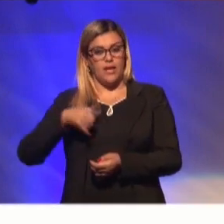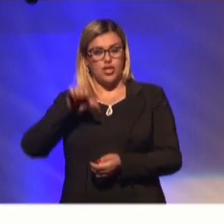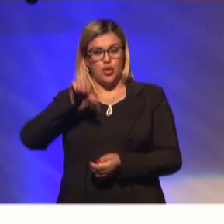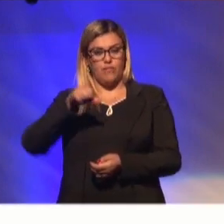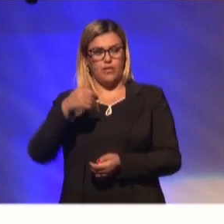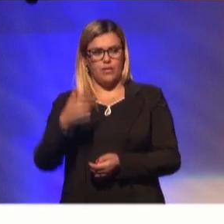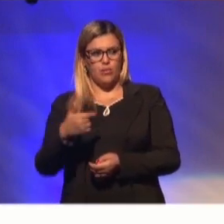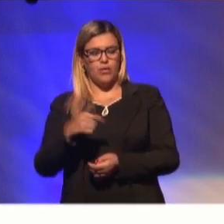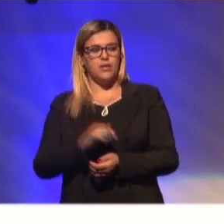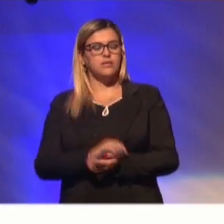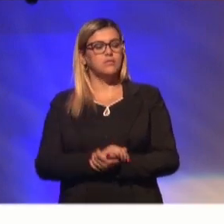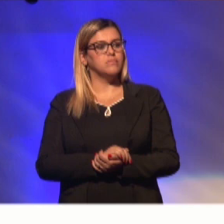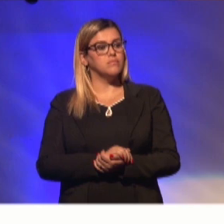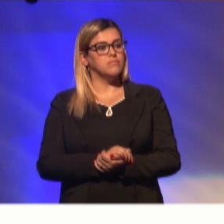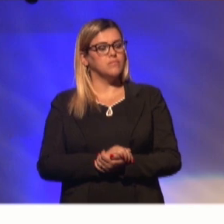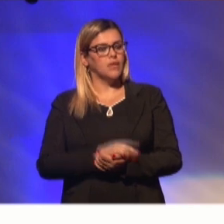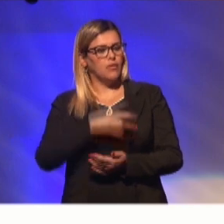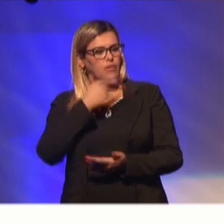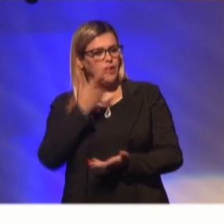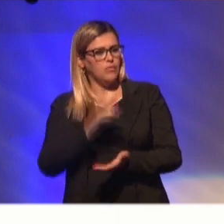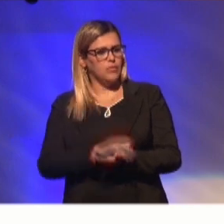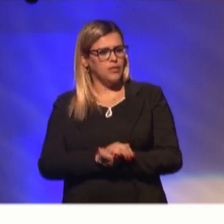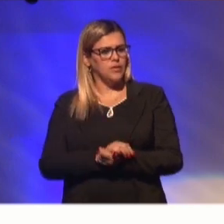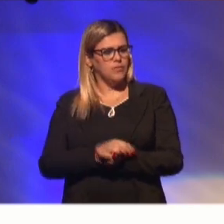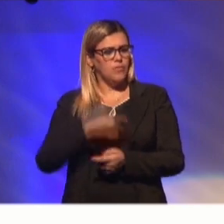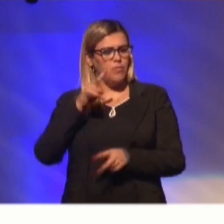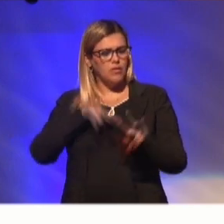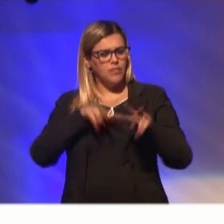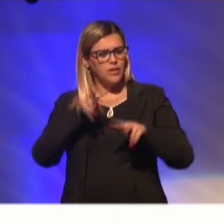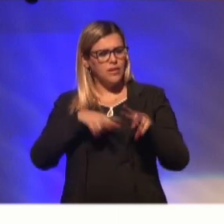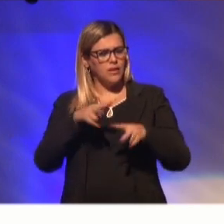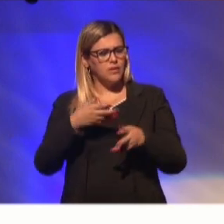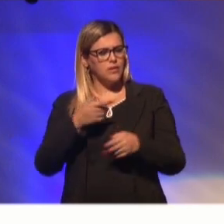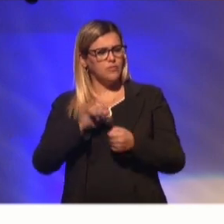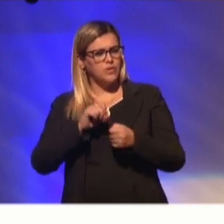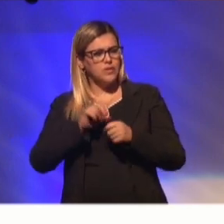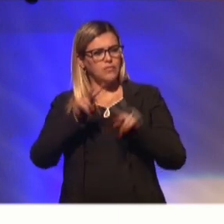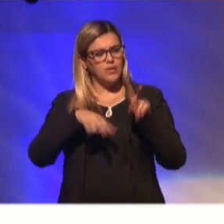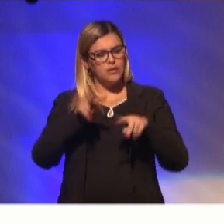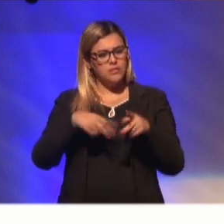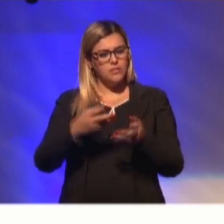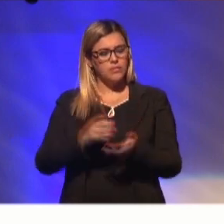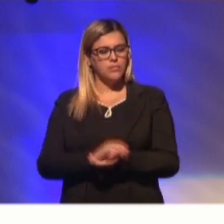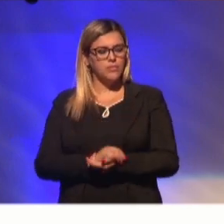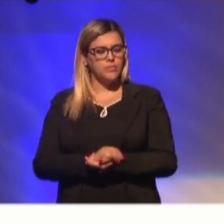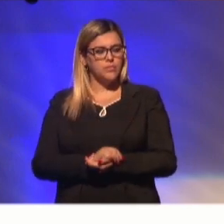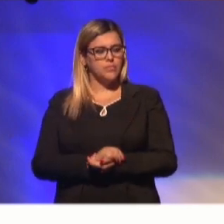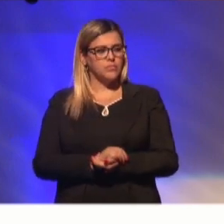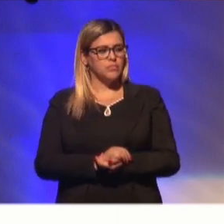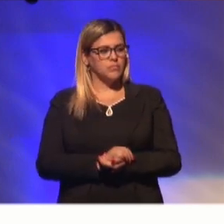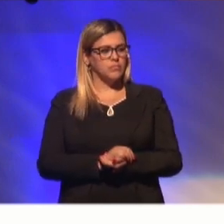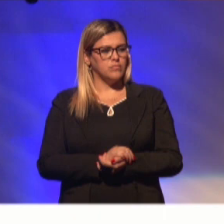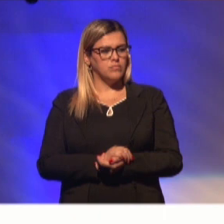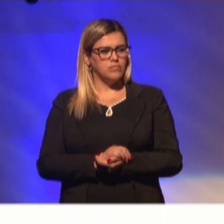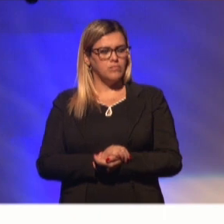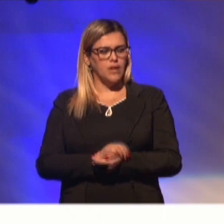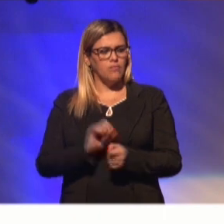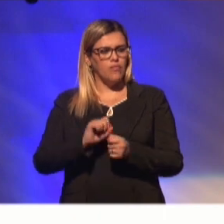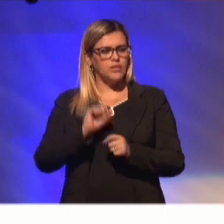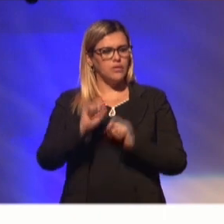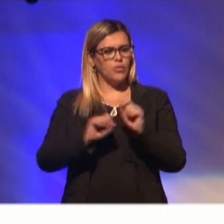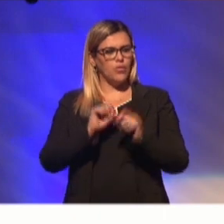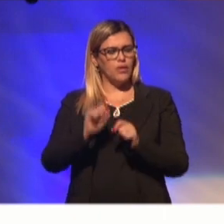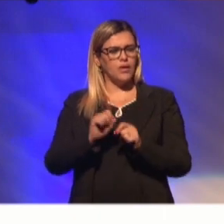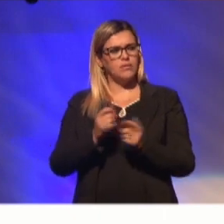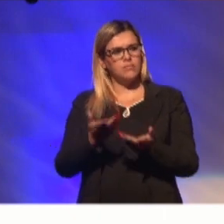anos, e eu falei para ele assim, não, vamos aqui, vamos avaliar. Bem, na minha avaliação, eu peguei e falei assim, olha, vamos fazer o seguinte,